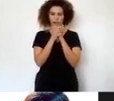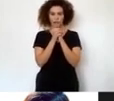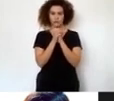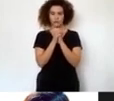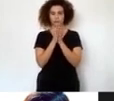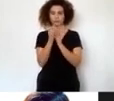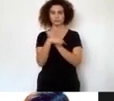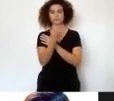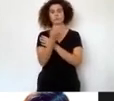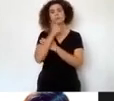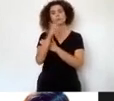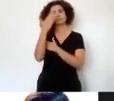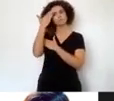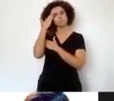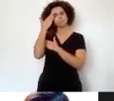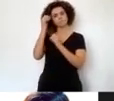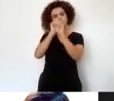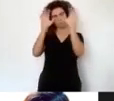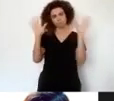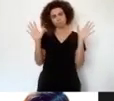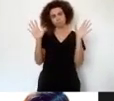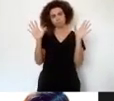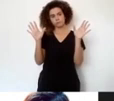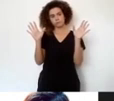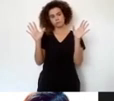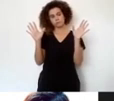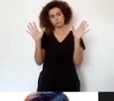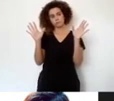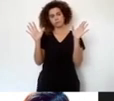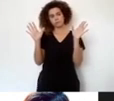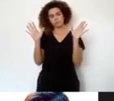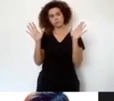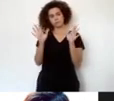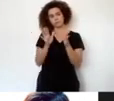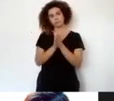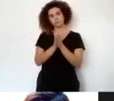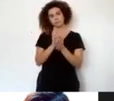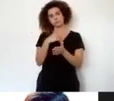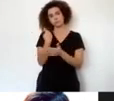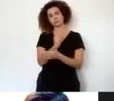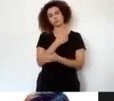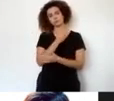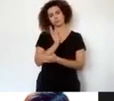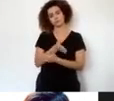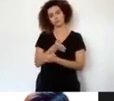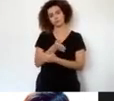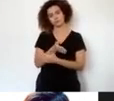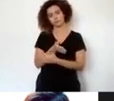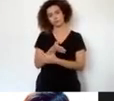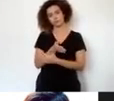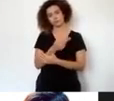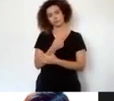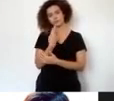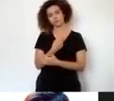entendendo mesmo, assim, né, e nesse sentido, já foi falado aqui, né, de Jamila e tal, então,